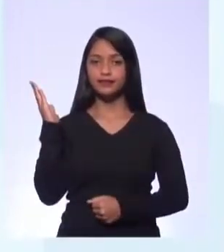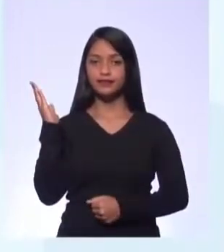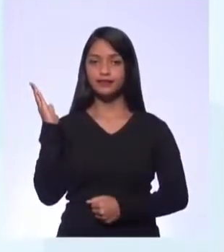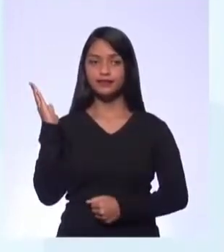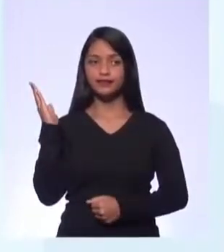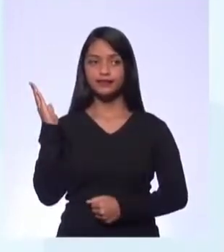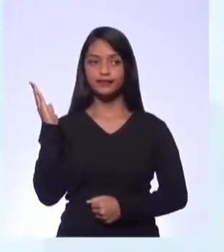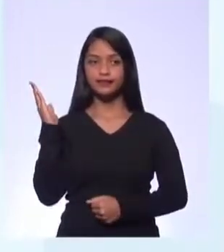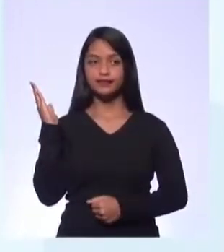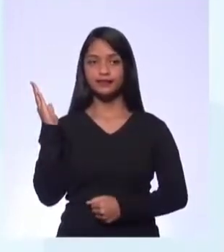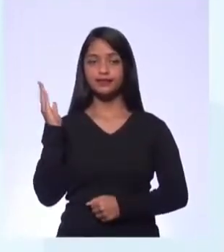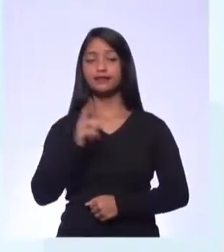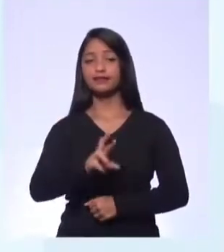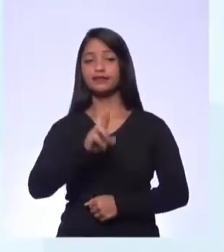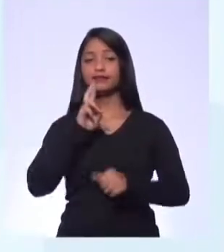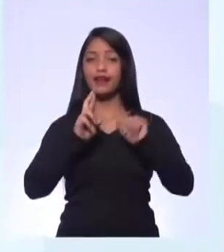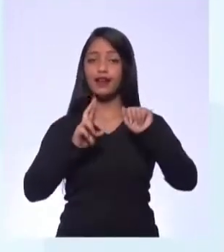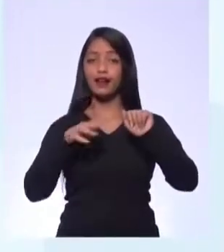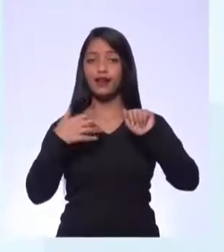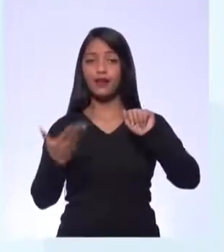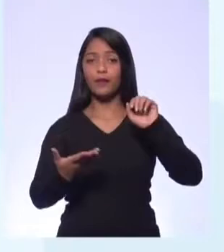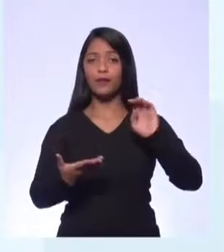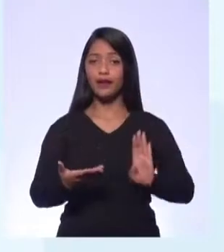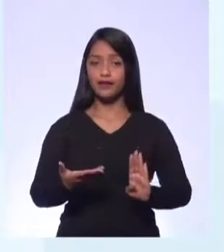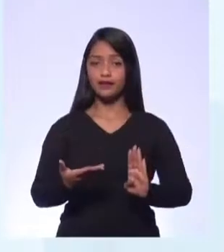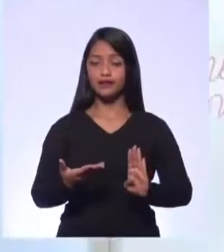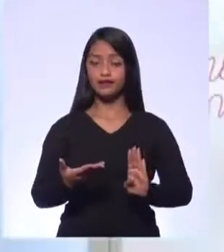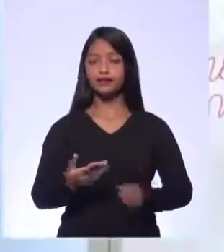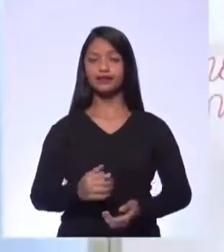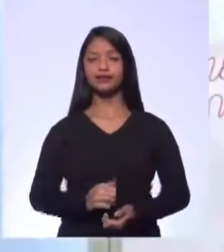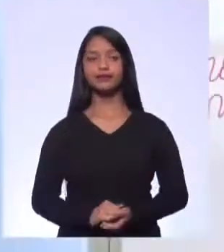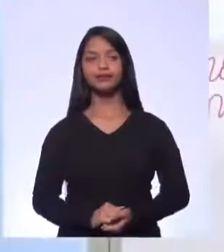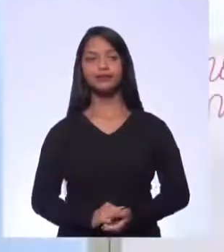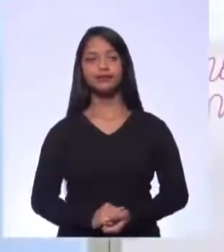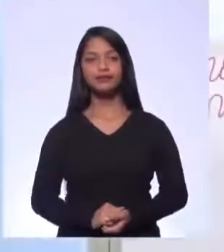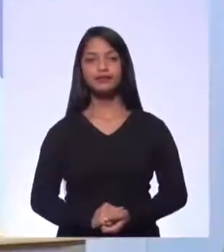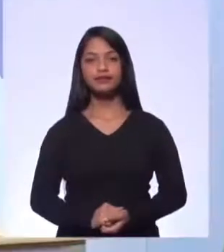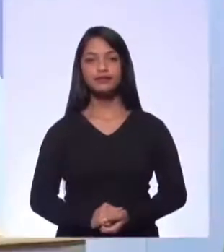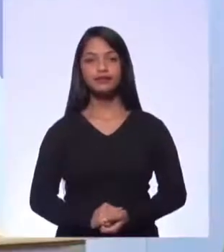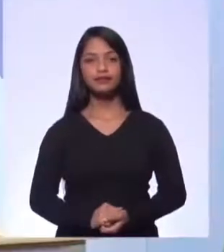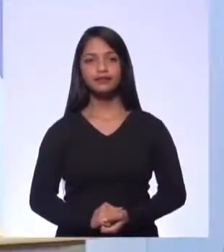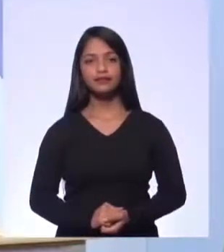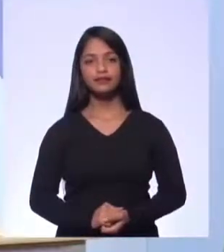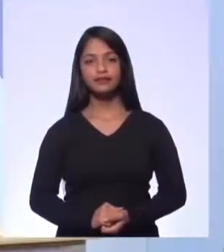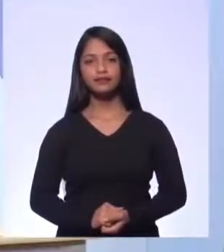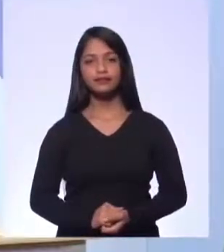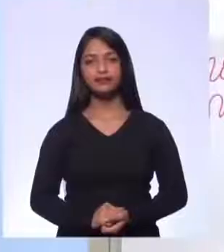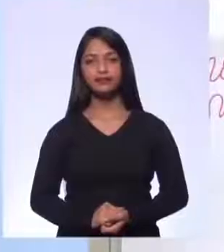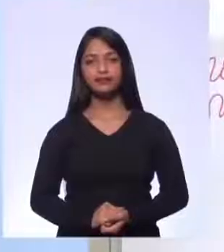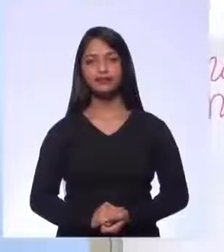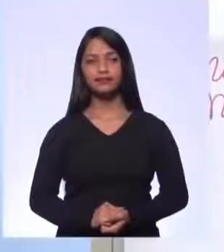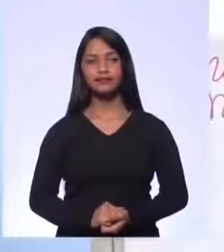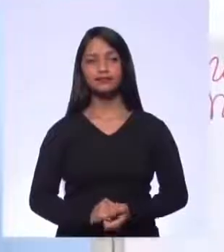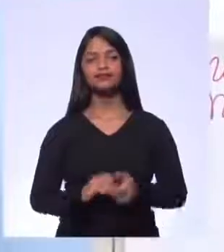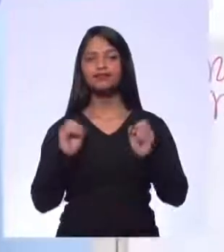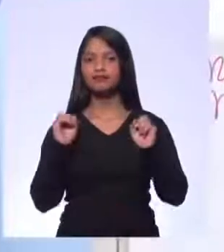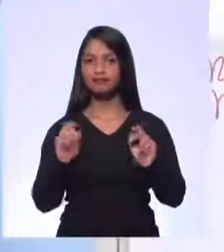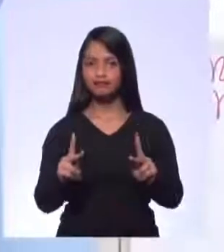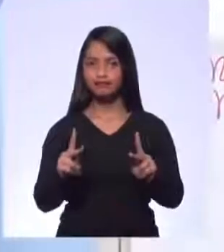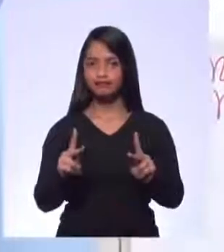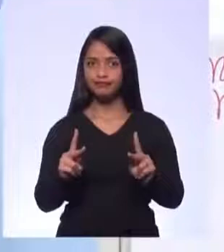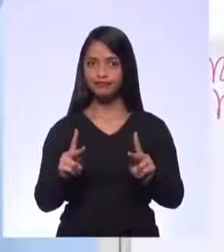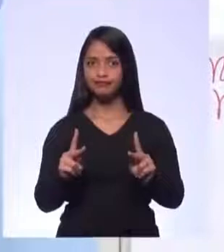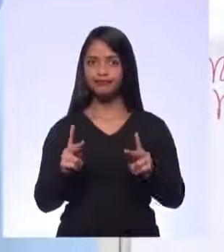Can you dance? Yes, I can or no, I can't. I can dance. Yeah, I can dance, sure. Yes, I can dance. Ok? Então,